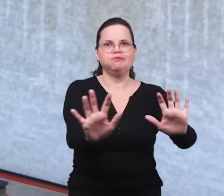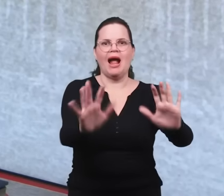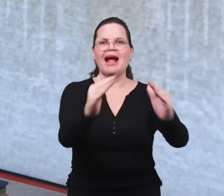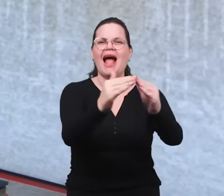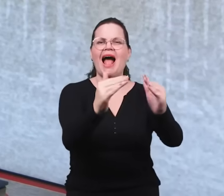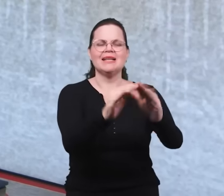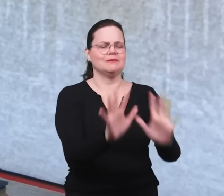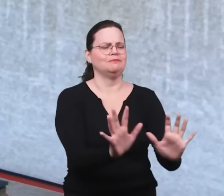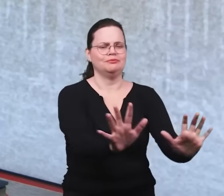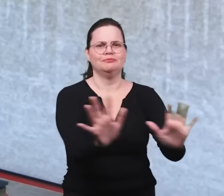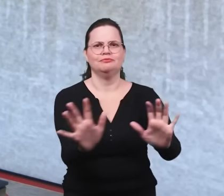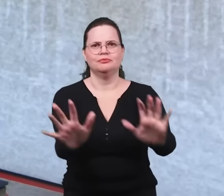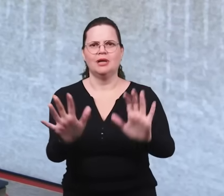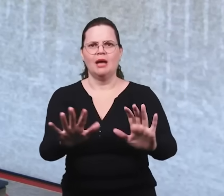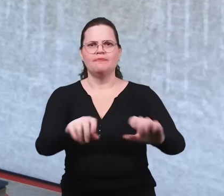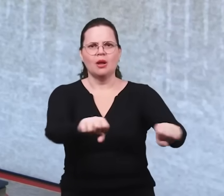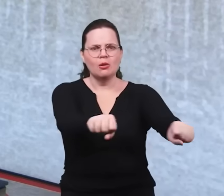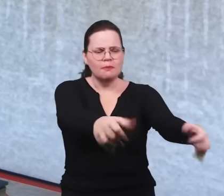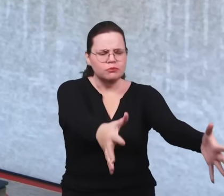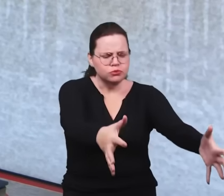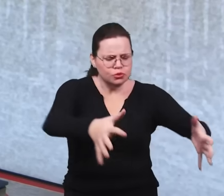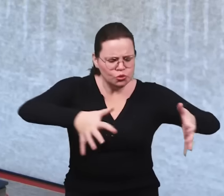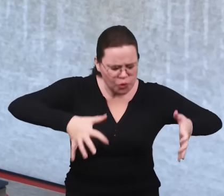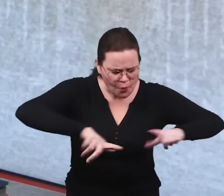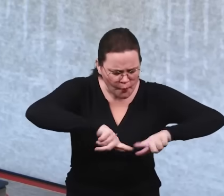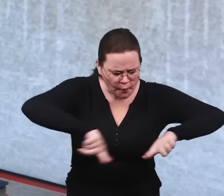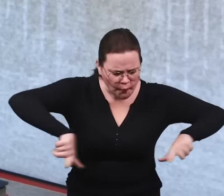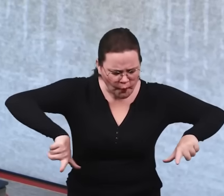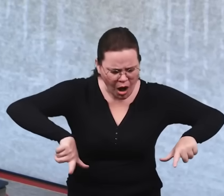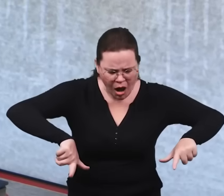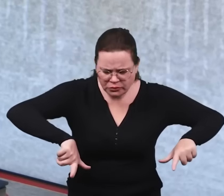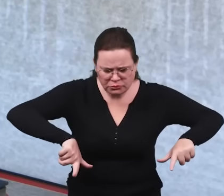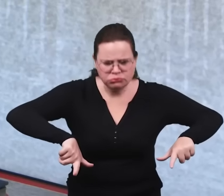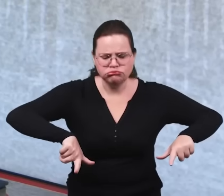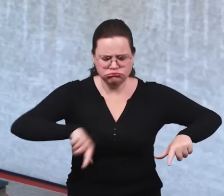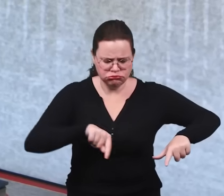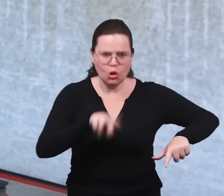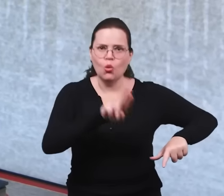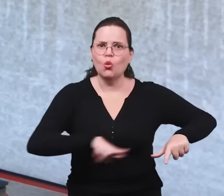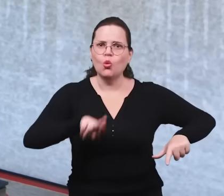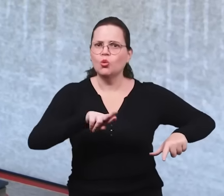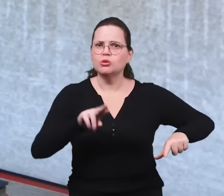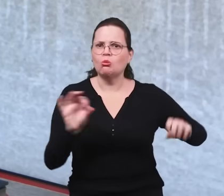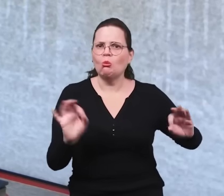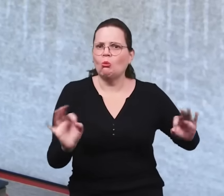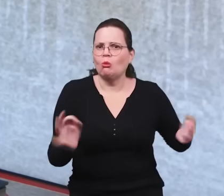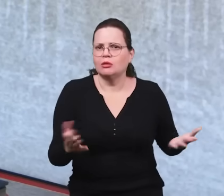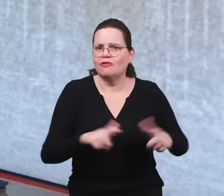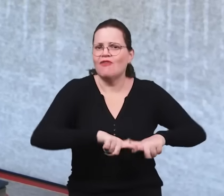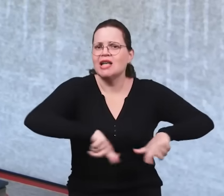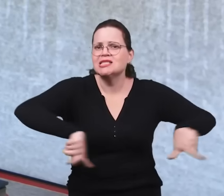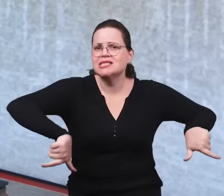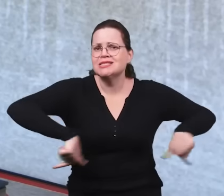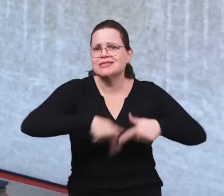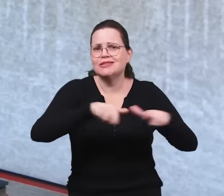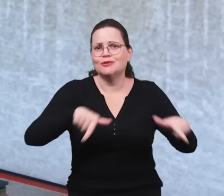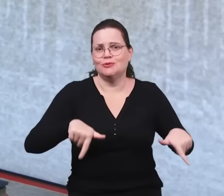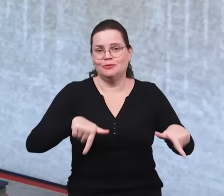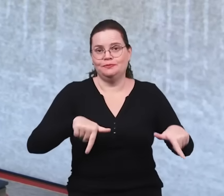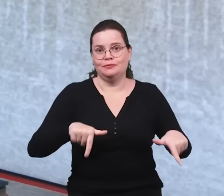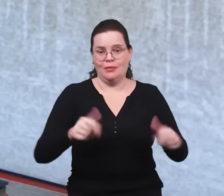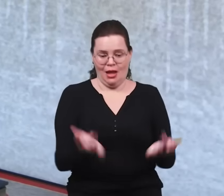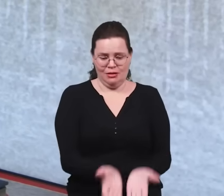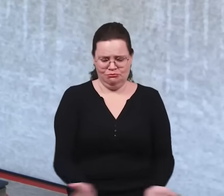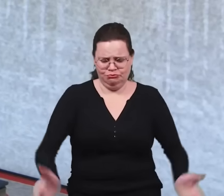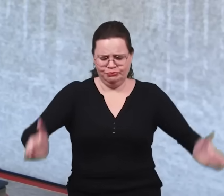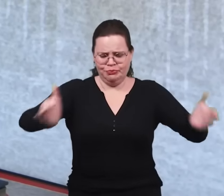canto qualquer daquela casa e sem uso. A figura daquelas talhas de pedra representa o